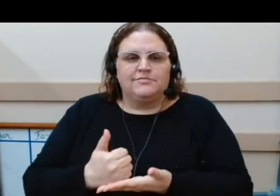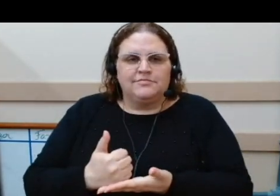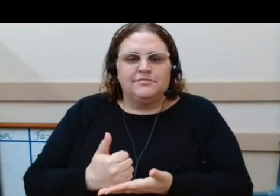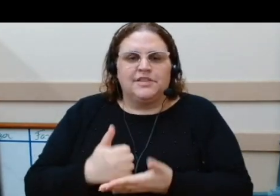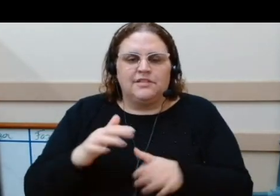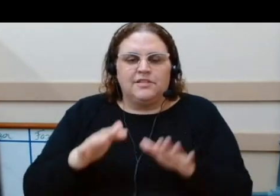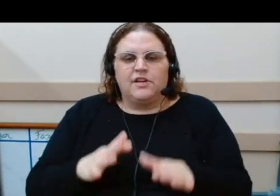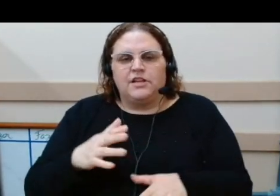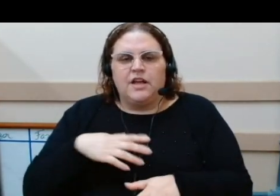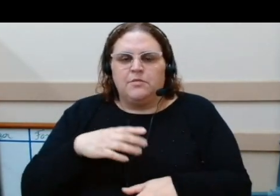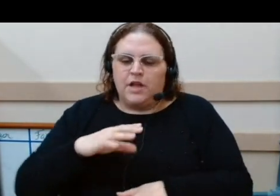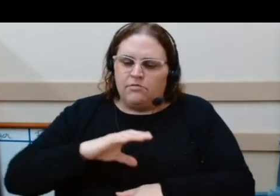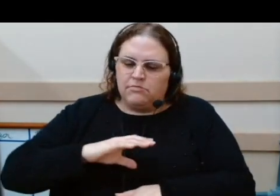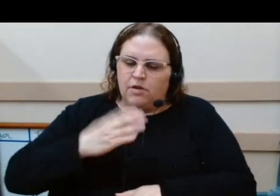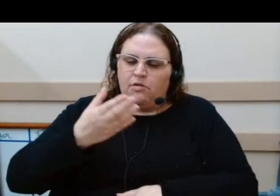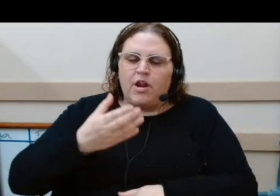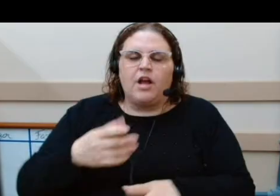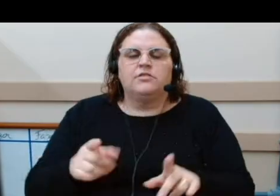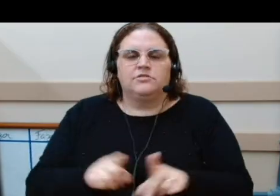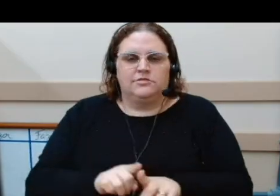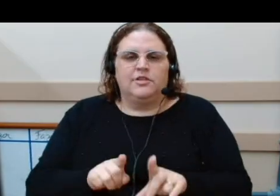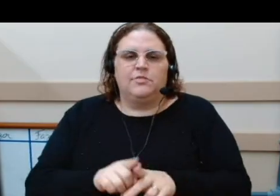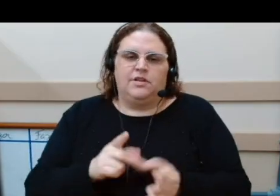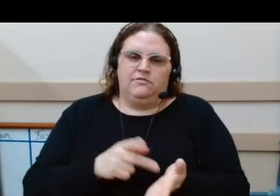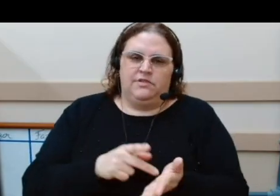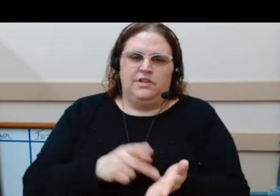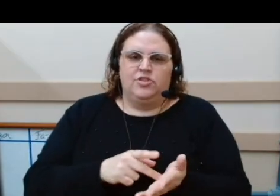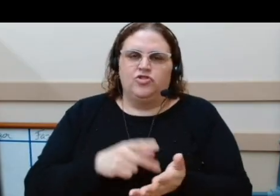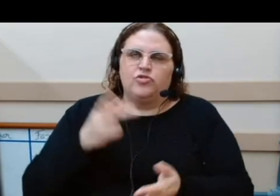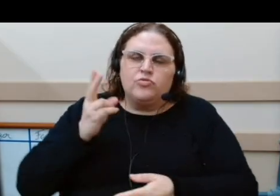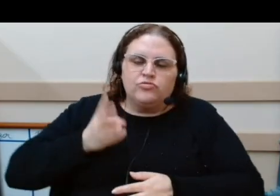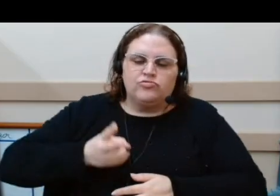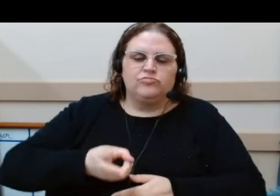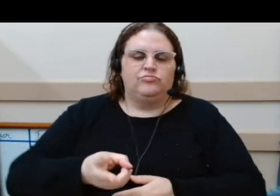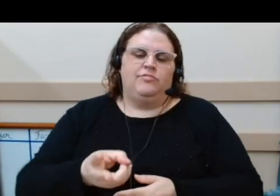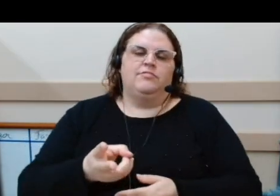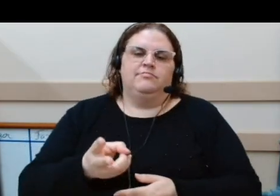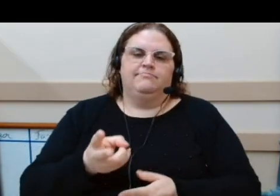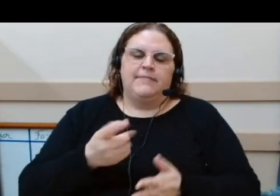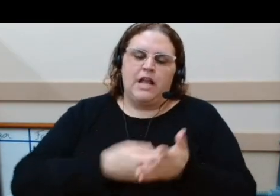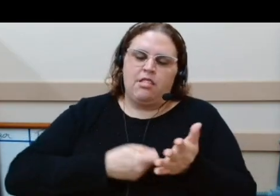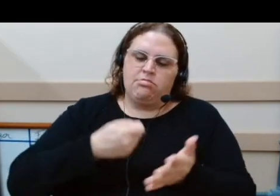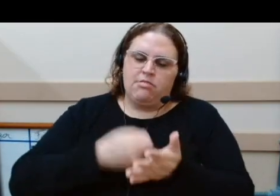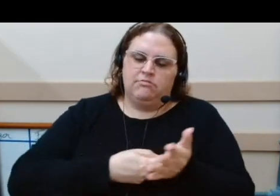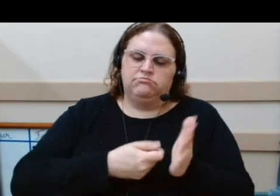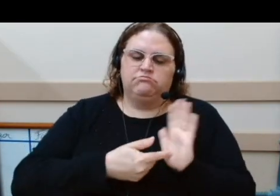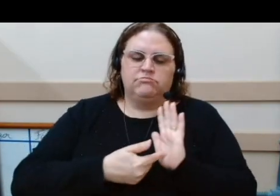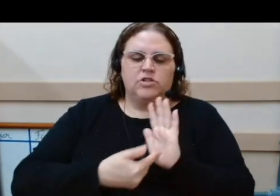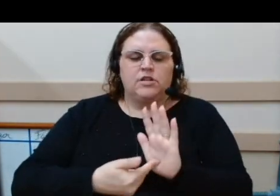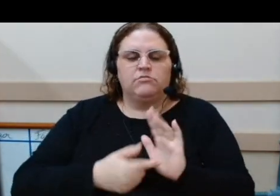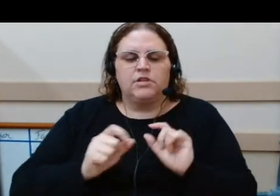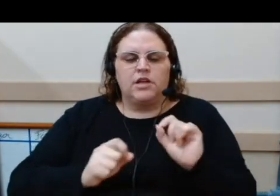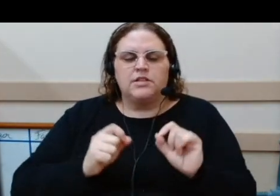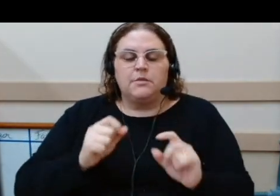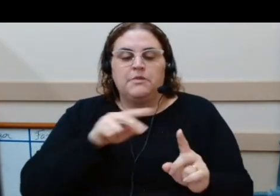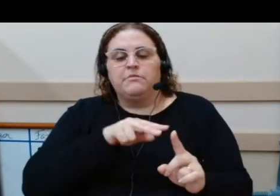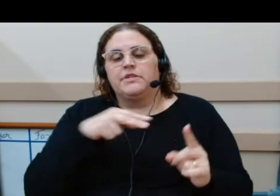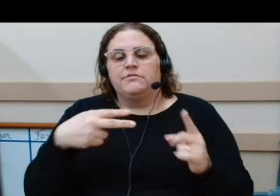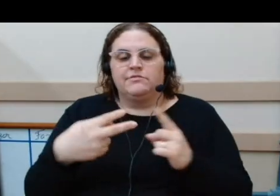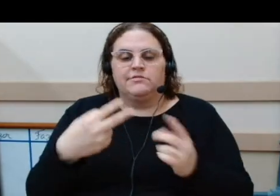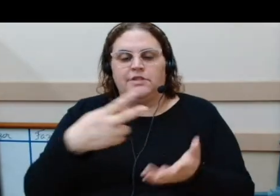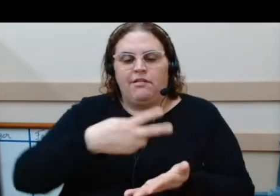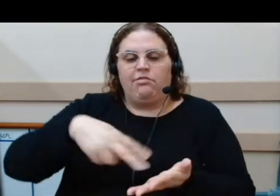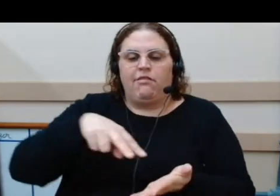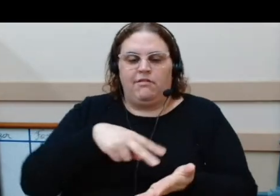encorajamento mesmo eh de seguir né tentando trazer essa Perspectiva da dança